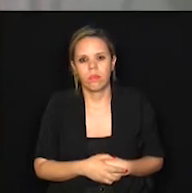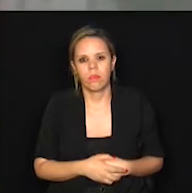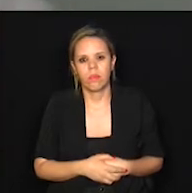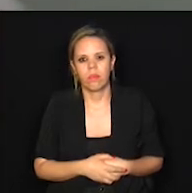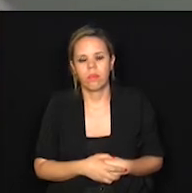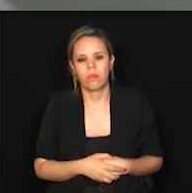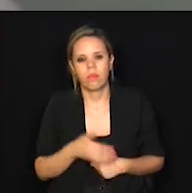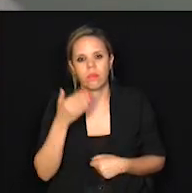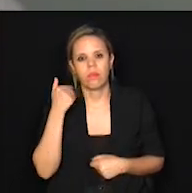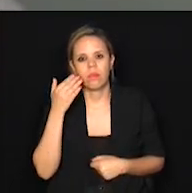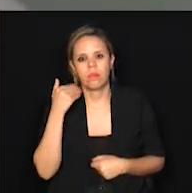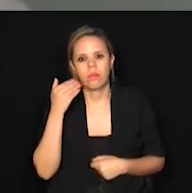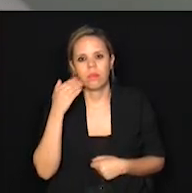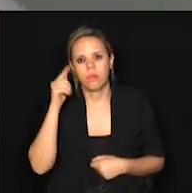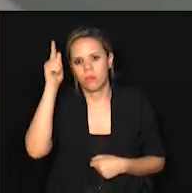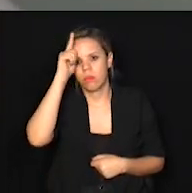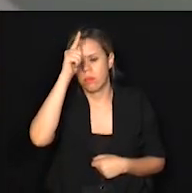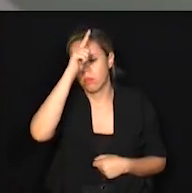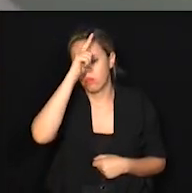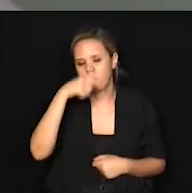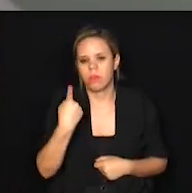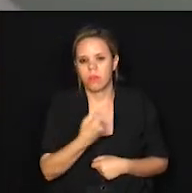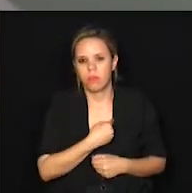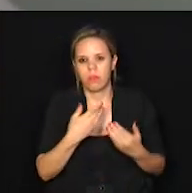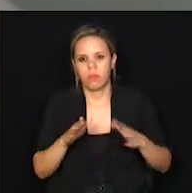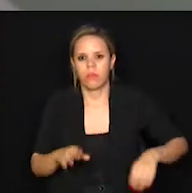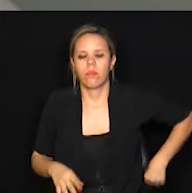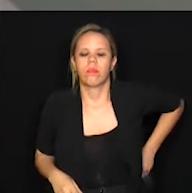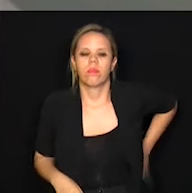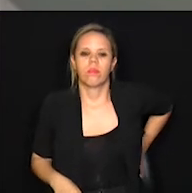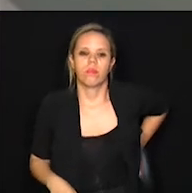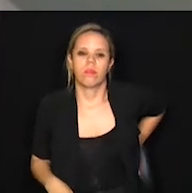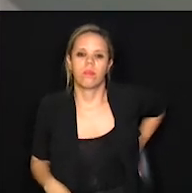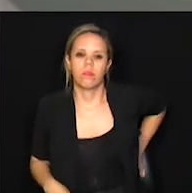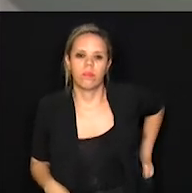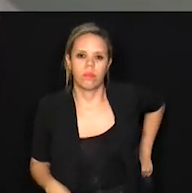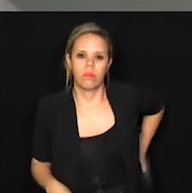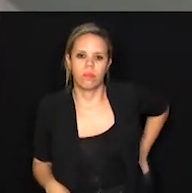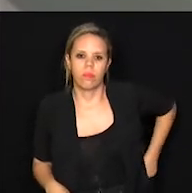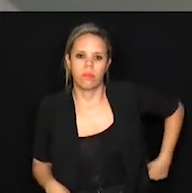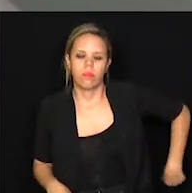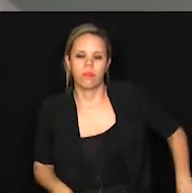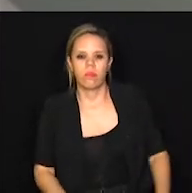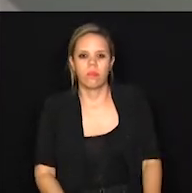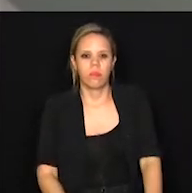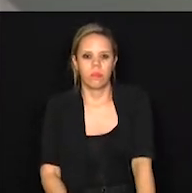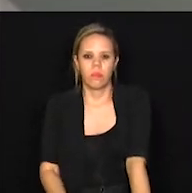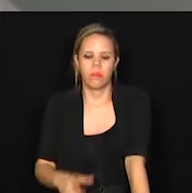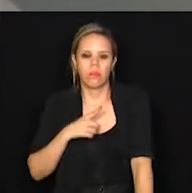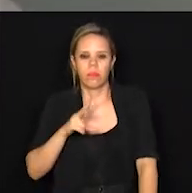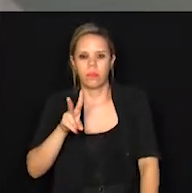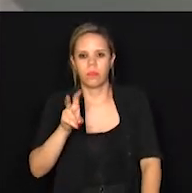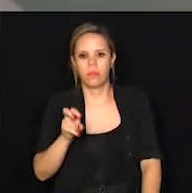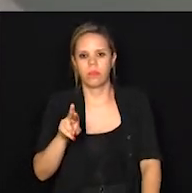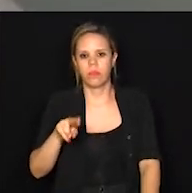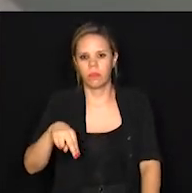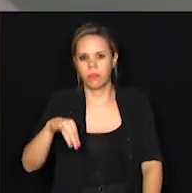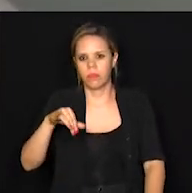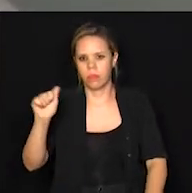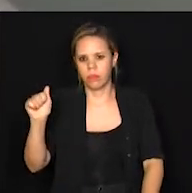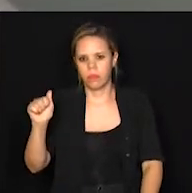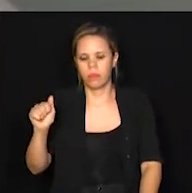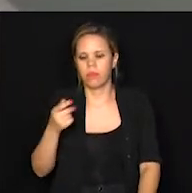a gente realmente precisa participar, precisa dizer. A gente sempre diz, nós não defendemos, né, as nossas escolas, as nossas